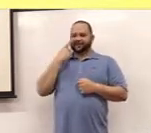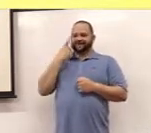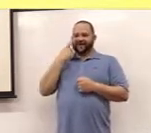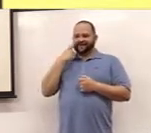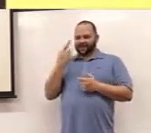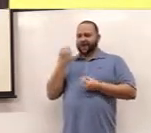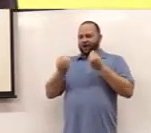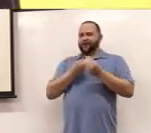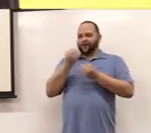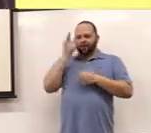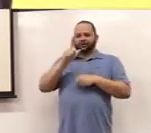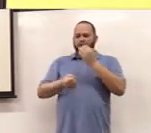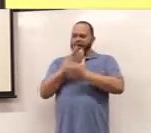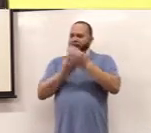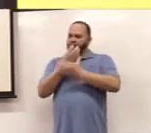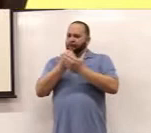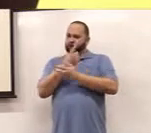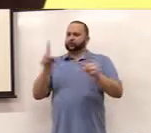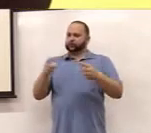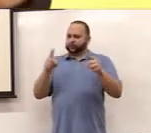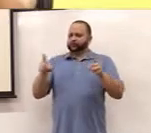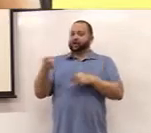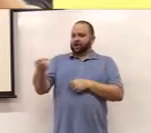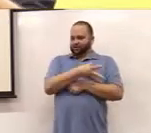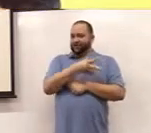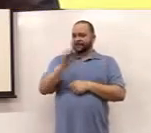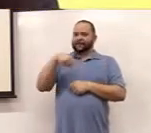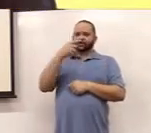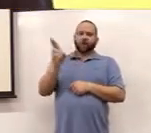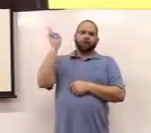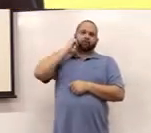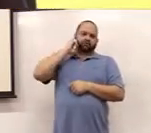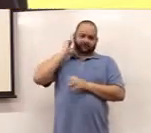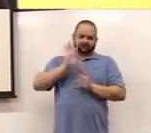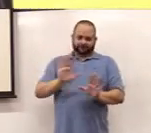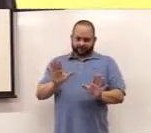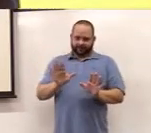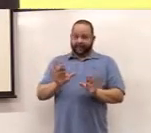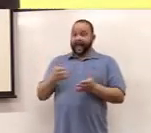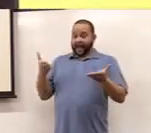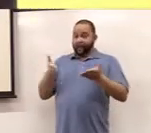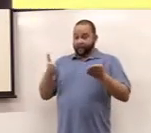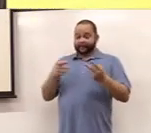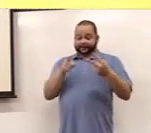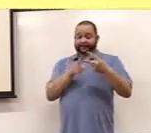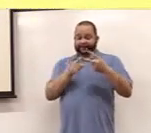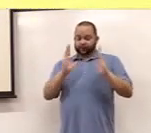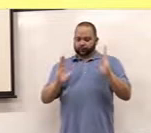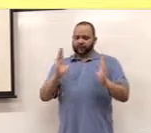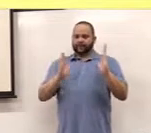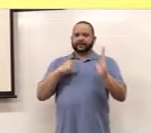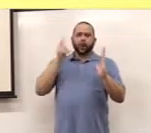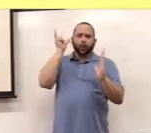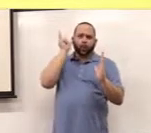da surdez está totalmente instalada nele. Né? Que ele está gradativamente perdendo a audição. E agora ele vai chegar no momento